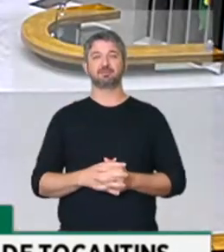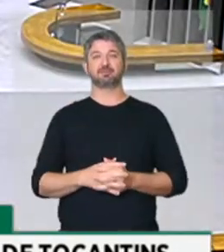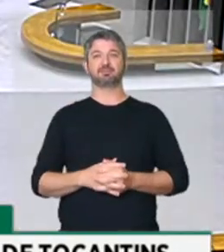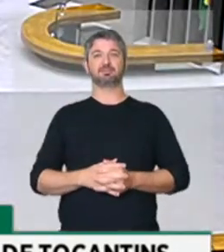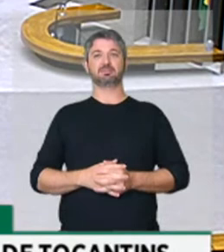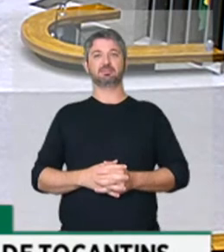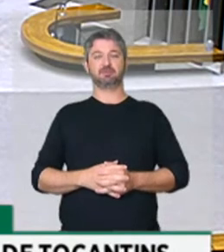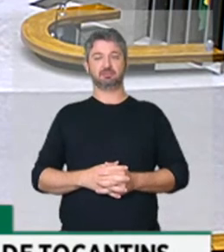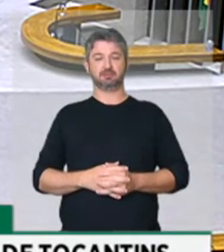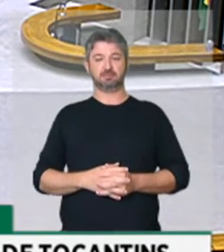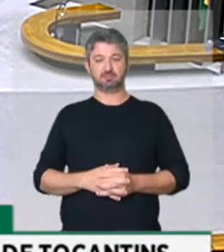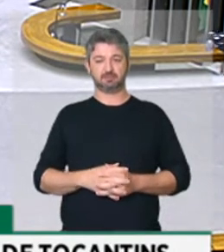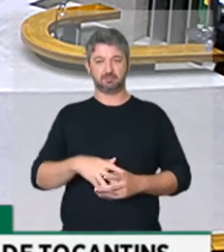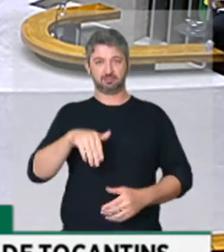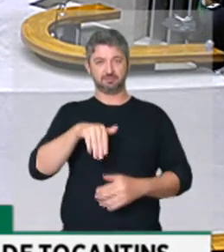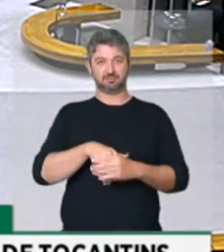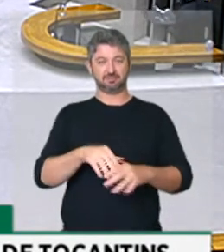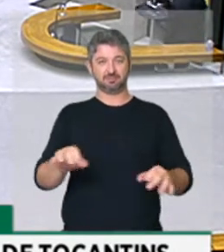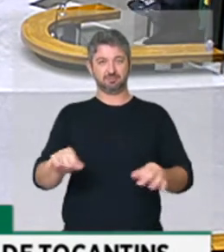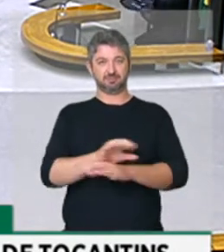Cuidarei aí. Está encerrada a votação.